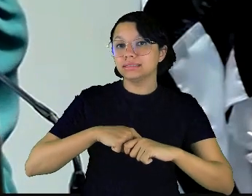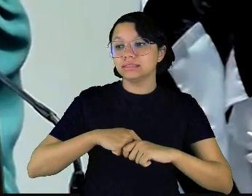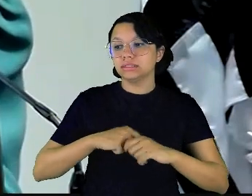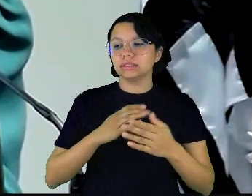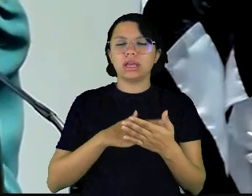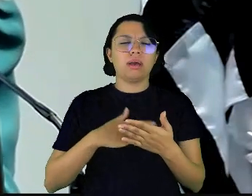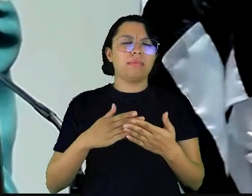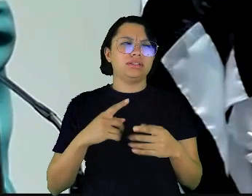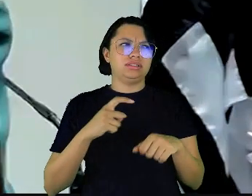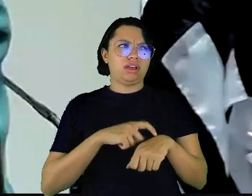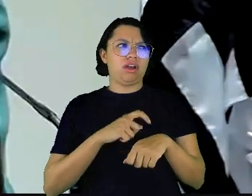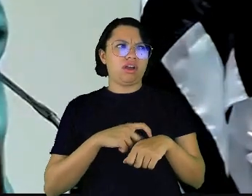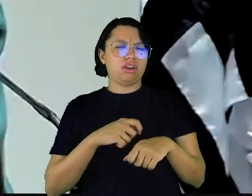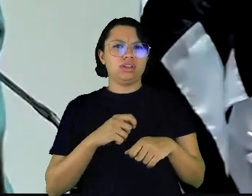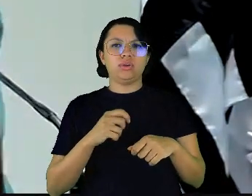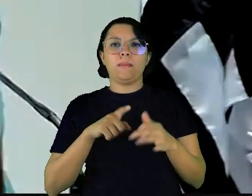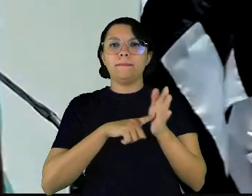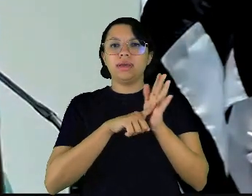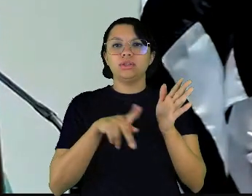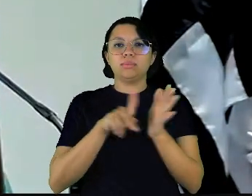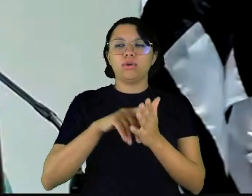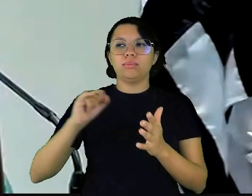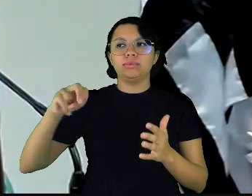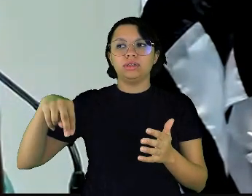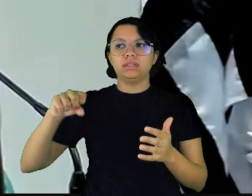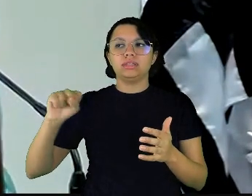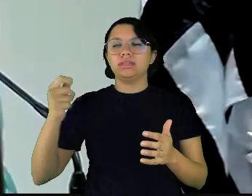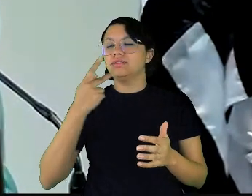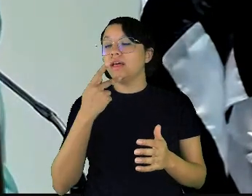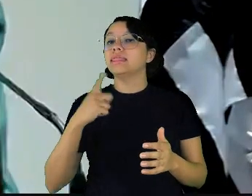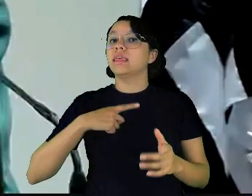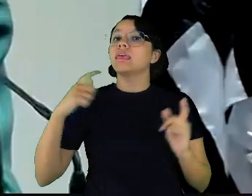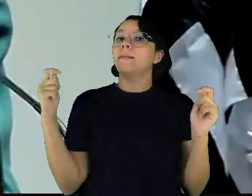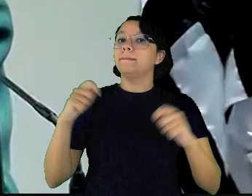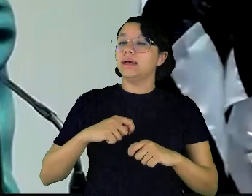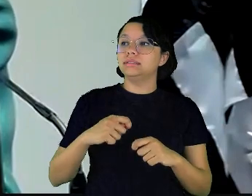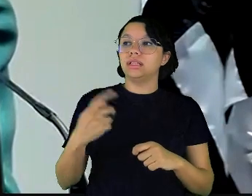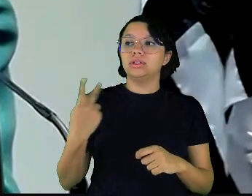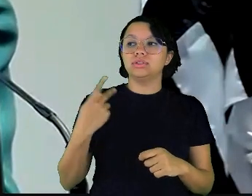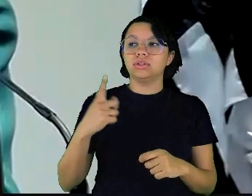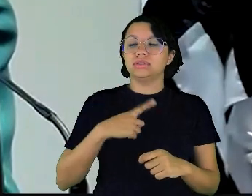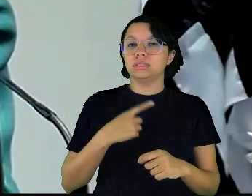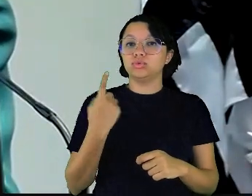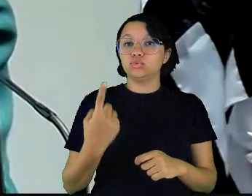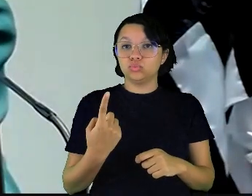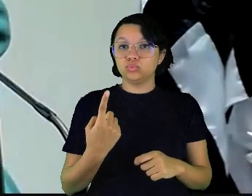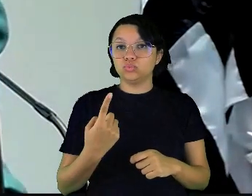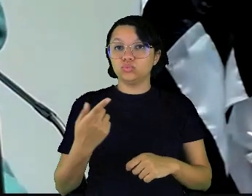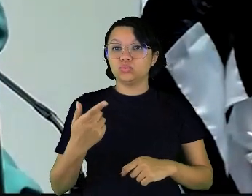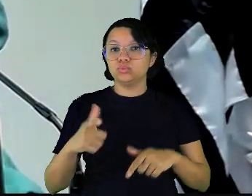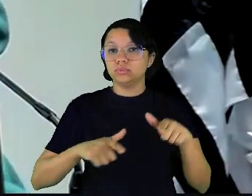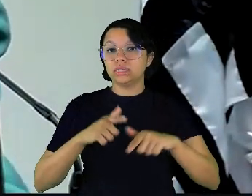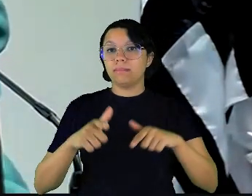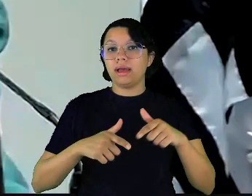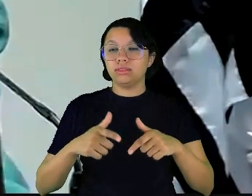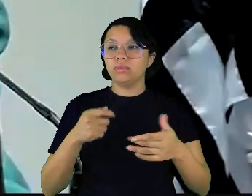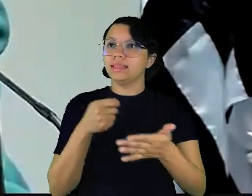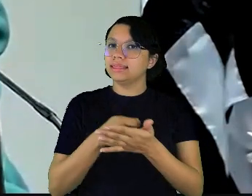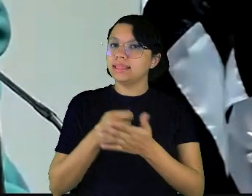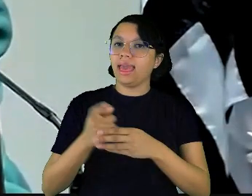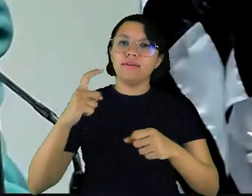um perito do INSS atesta a capacidade, nós temos um trabalhador que deve voltar ao